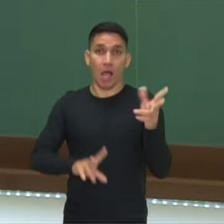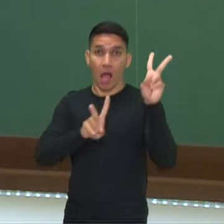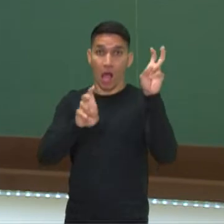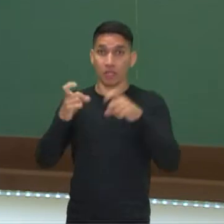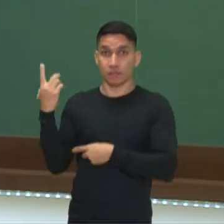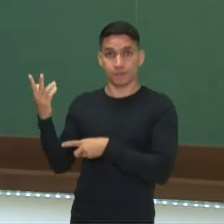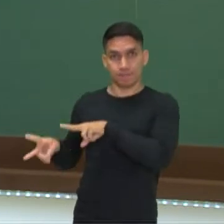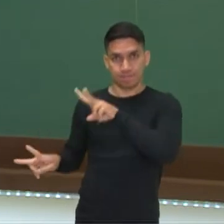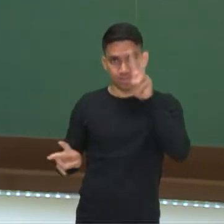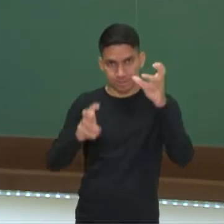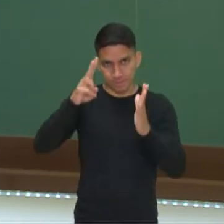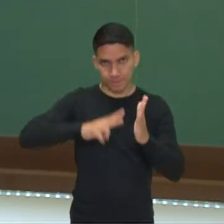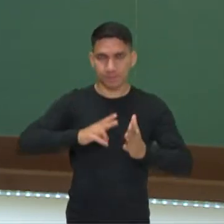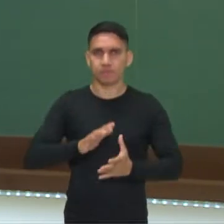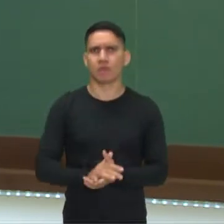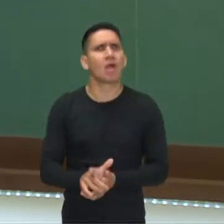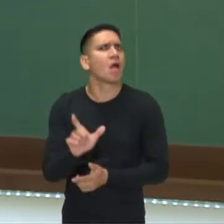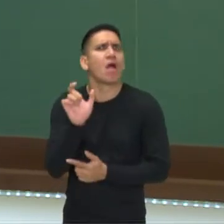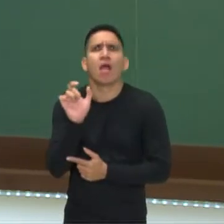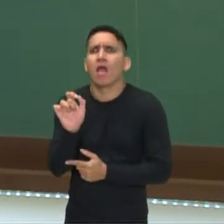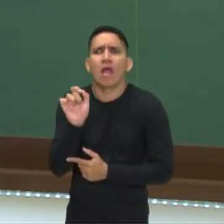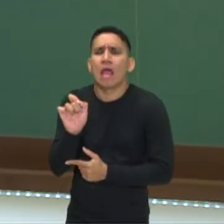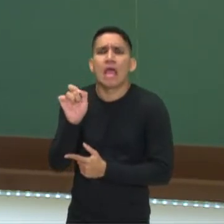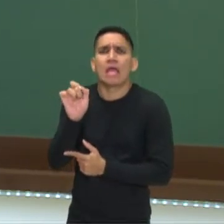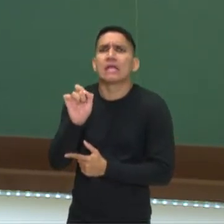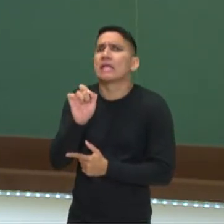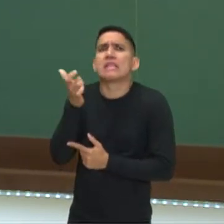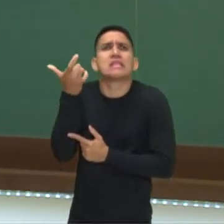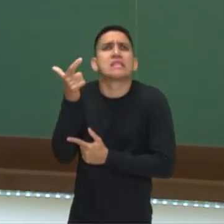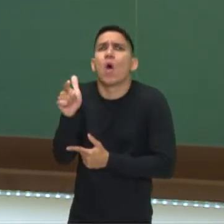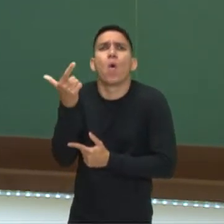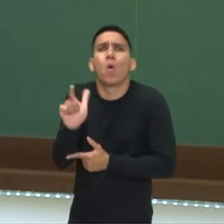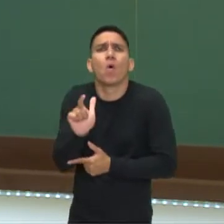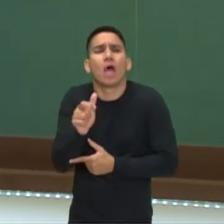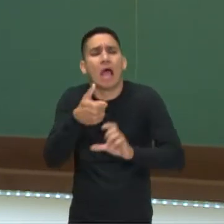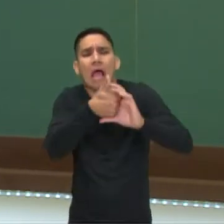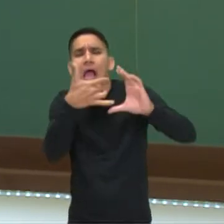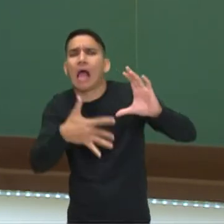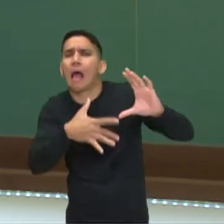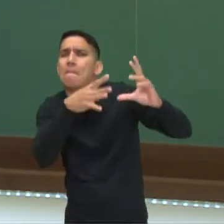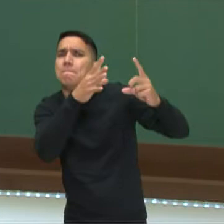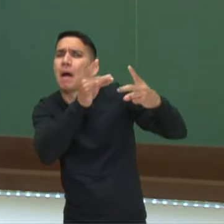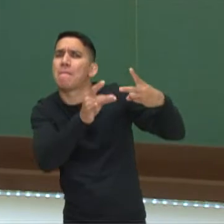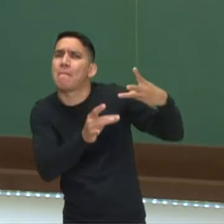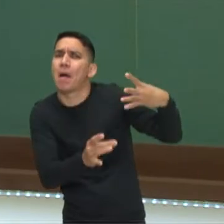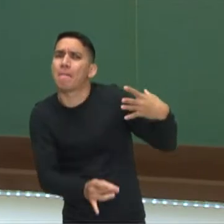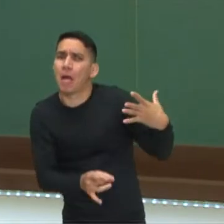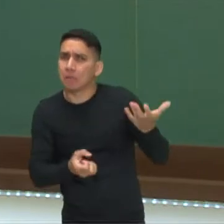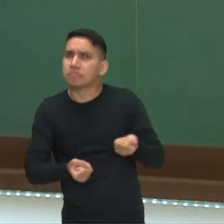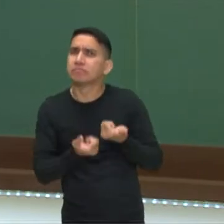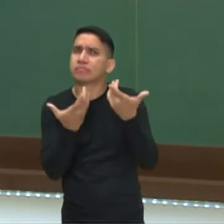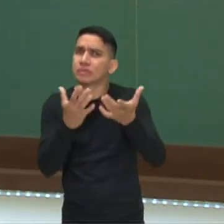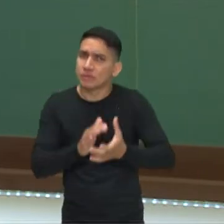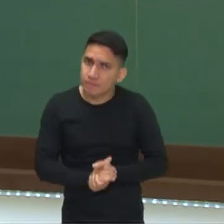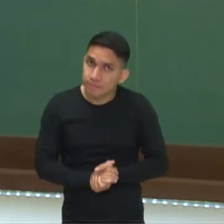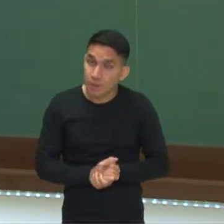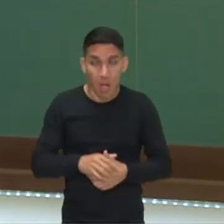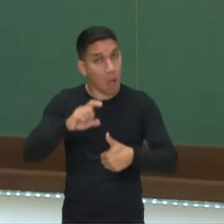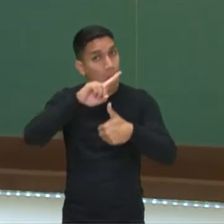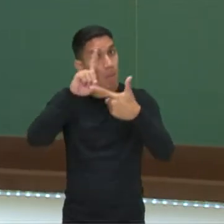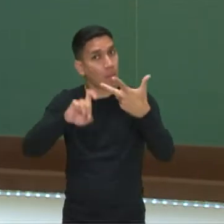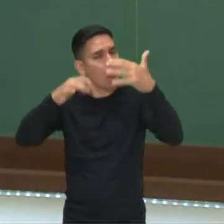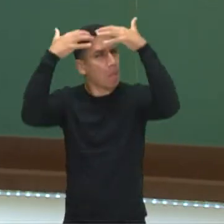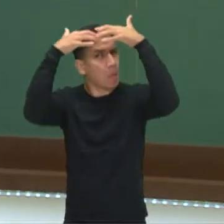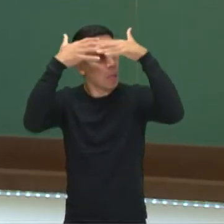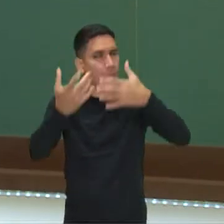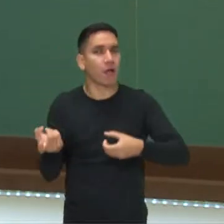do poema. Quem não tinha essas características descritas no poema? Vamos levantar hipóteses? Pensa um